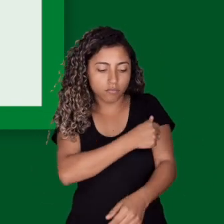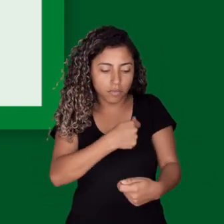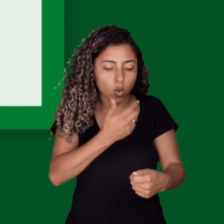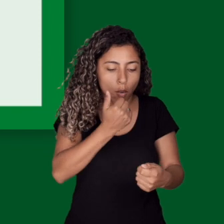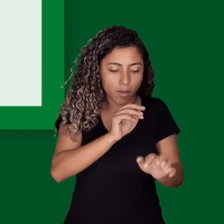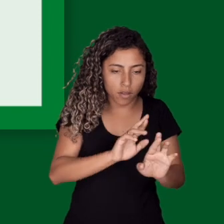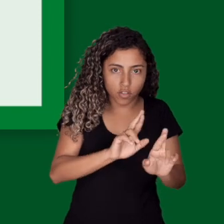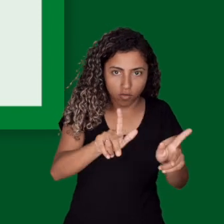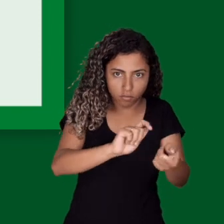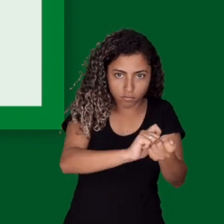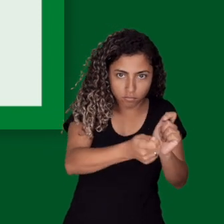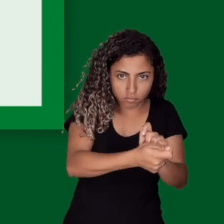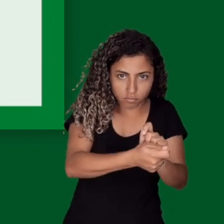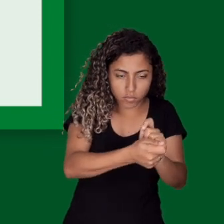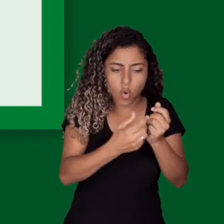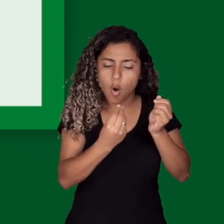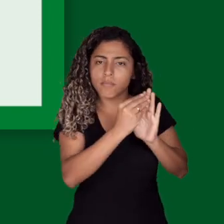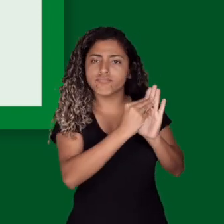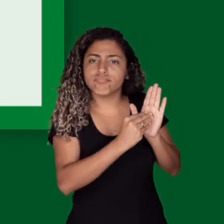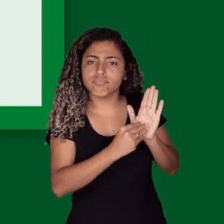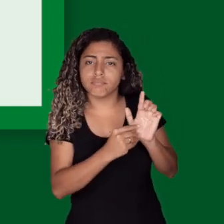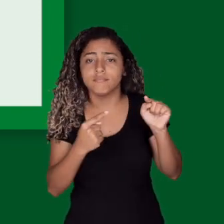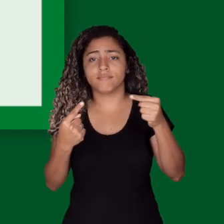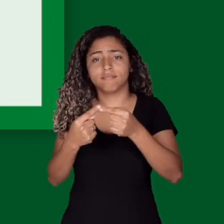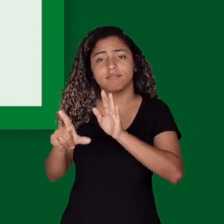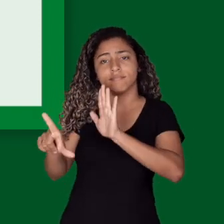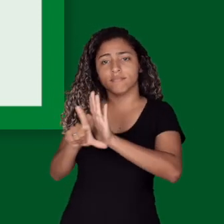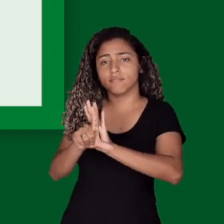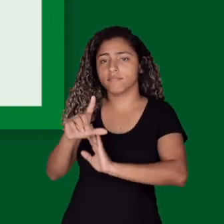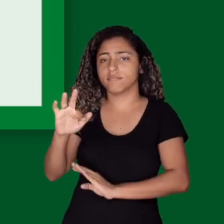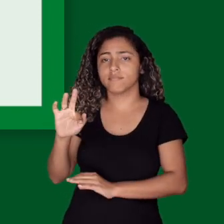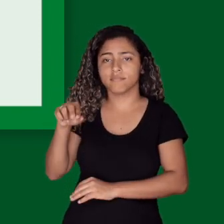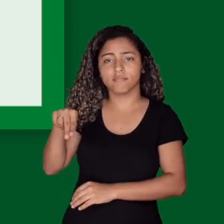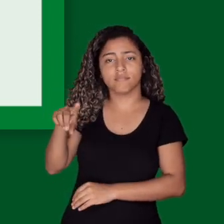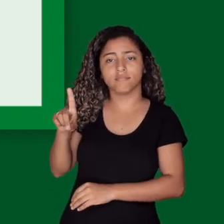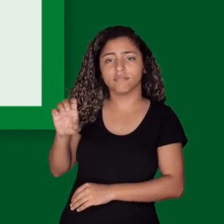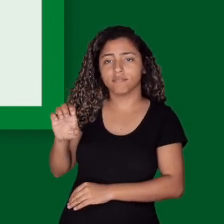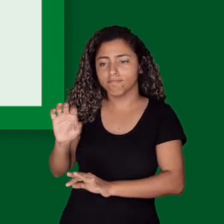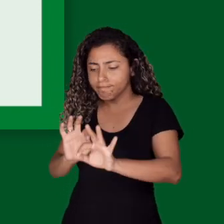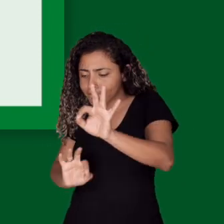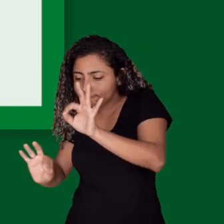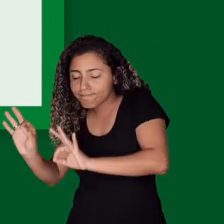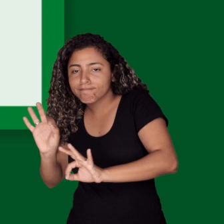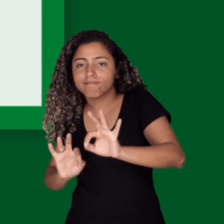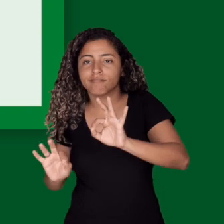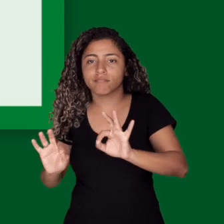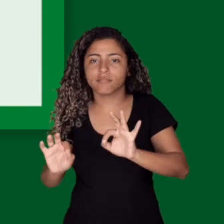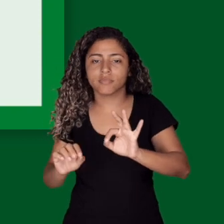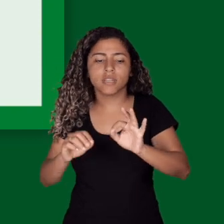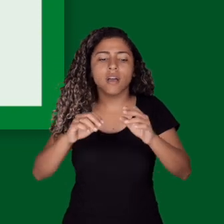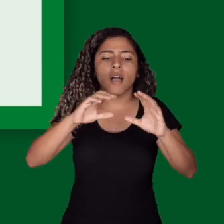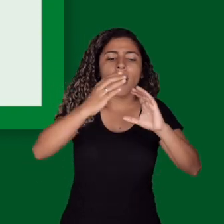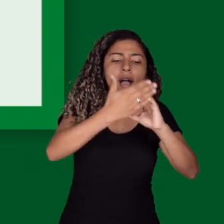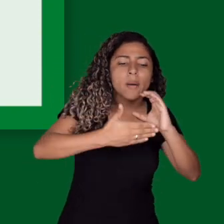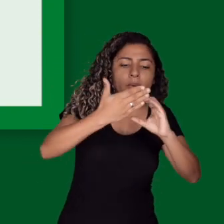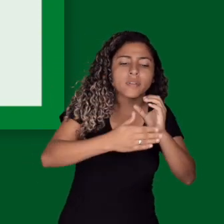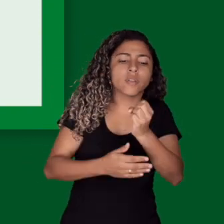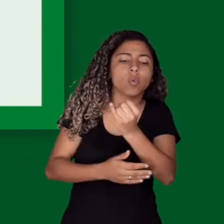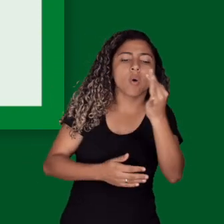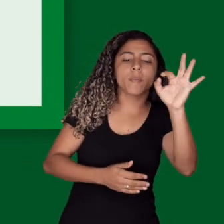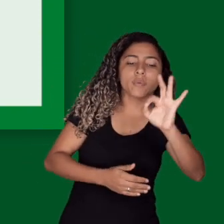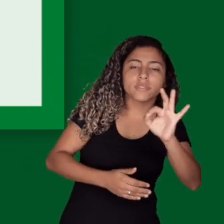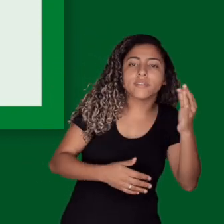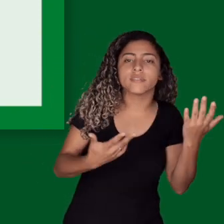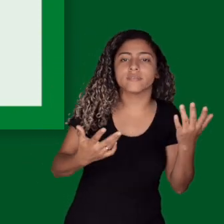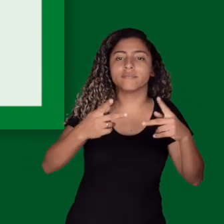toda a legislação do FNDE. Então a gente tem um percentual de carboidrato, a gente tem um percentual de proteína que é ofertado, a gente tem um